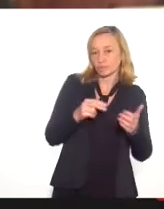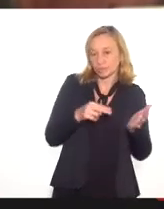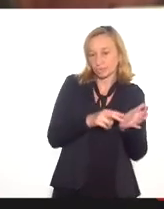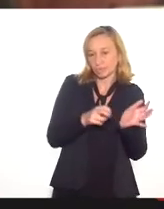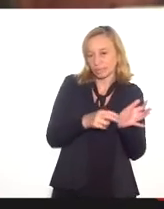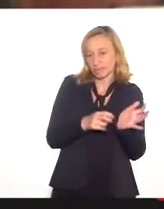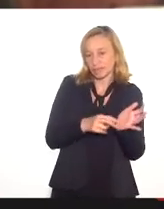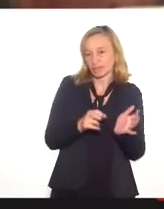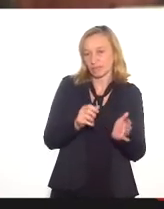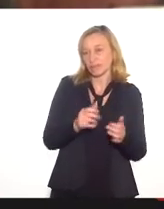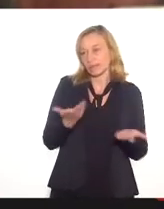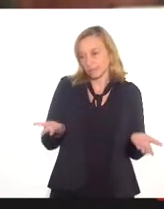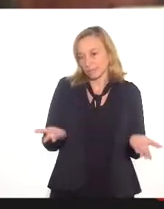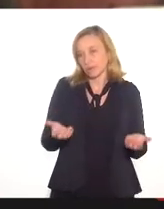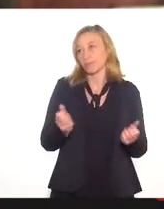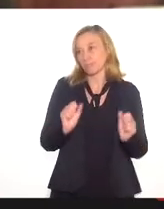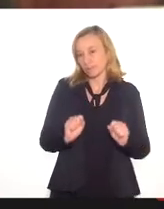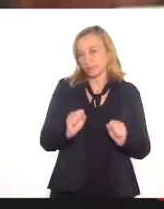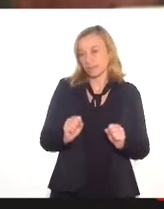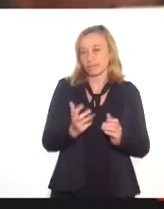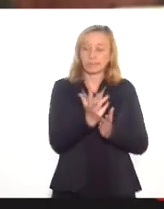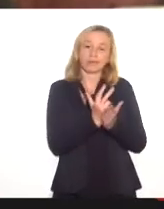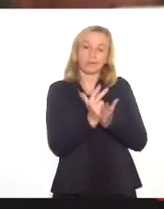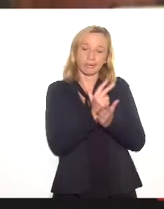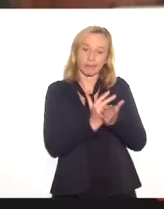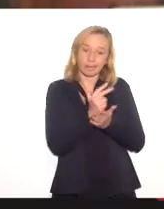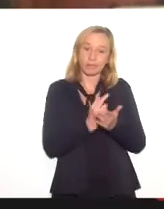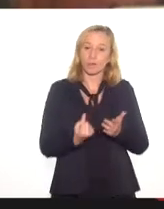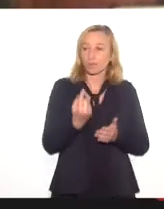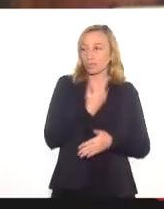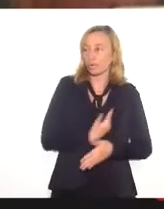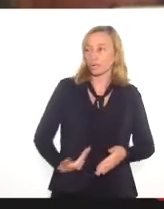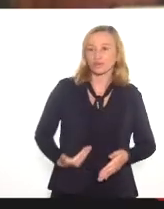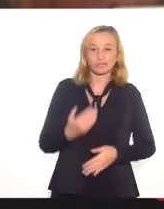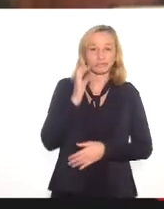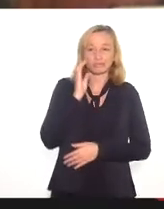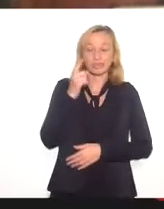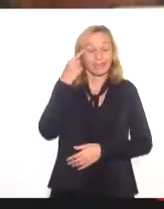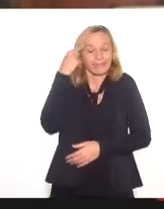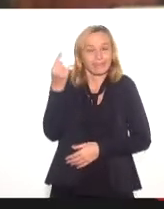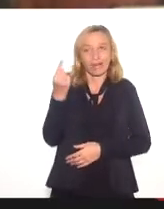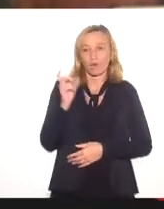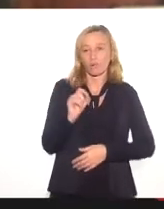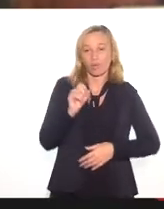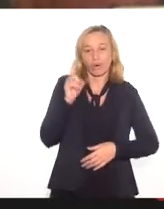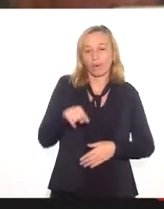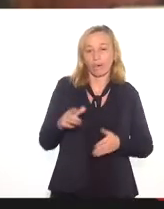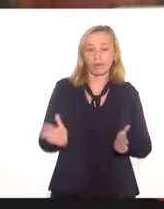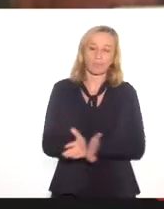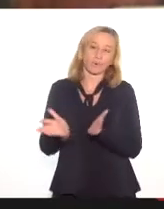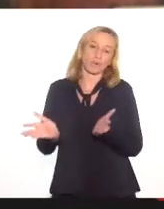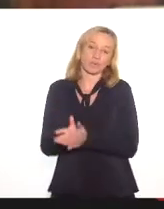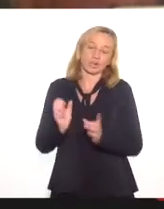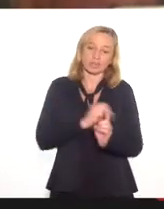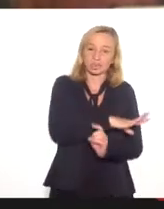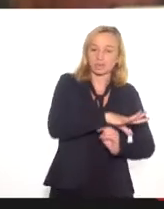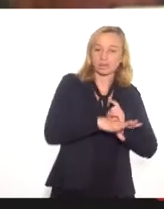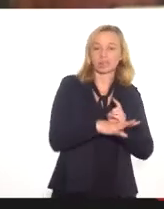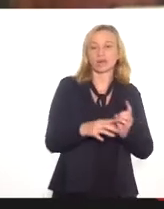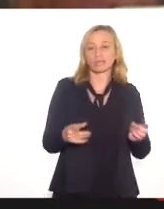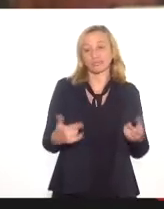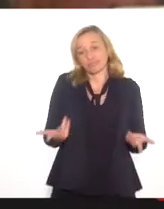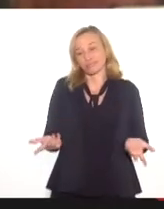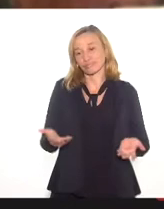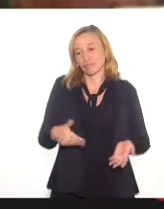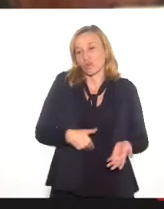smartphone. Só poderia ser desenhado por um governo que não tenha a menor ideia do que seja a crise social e a